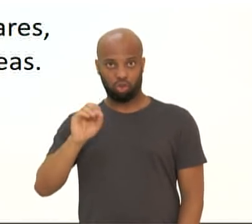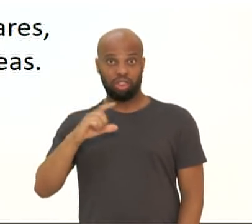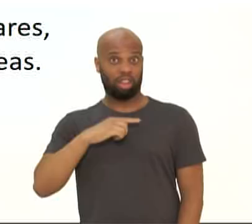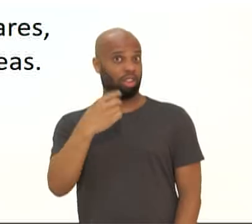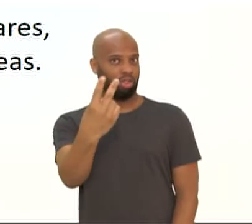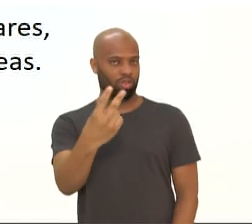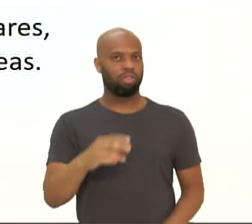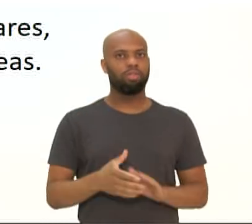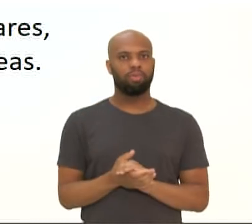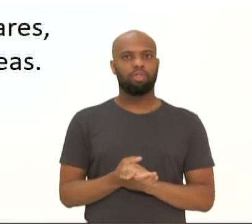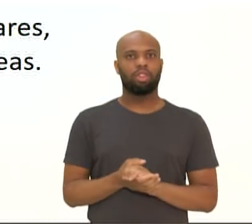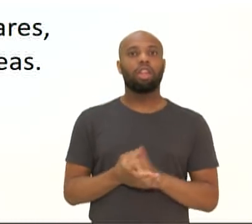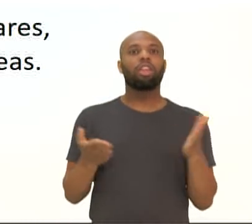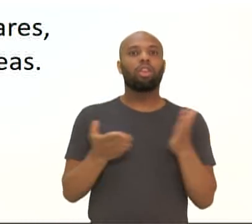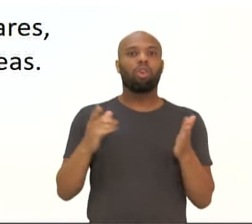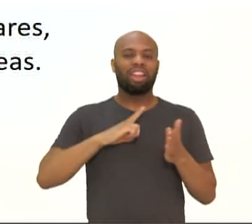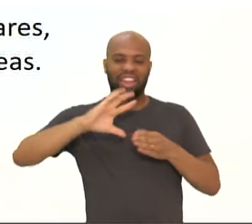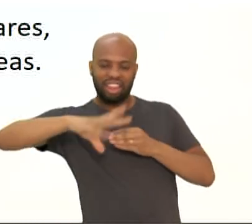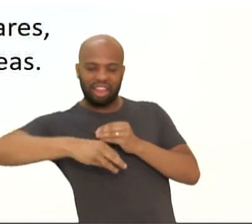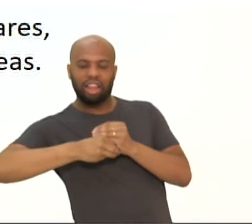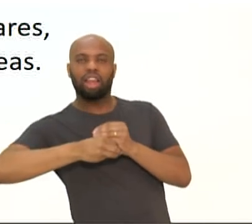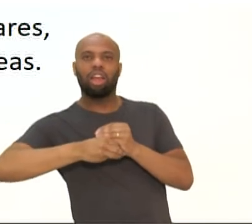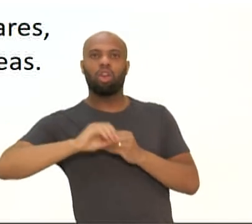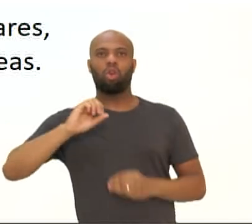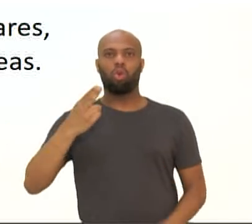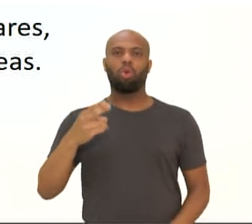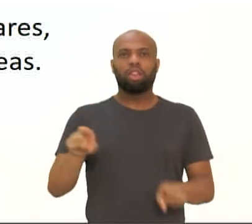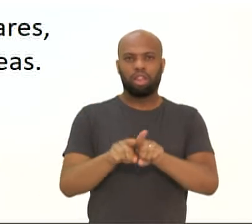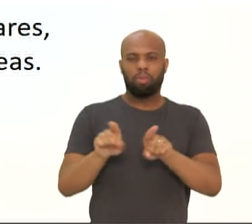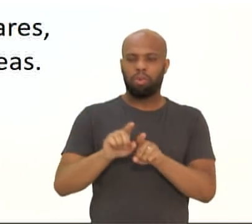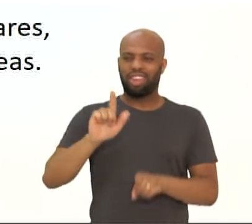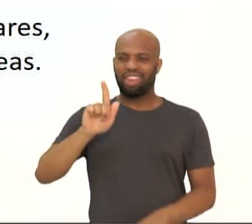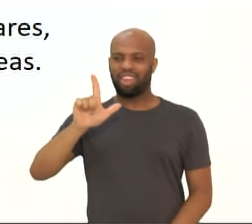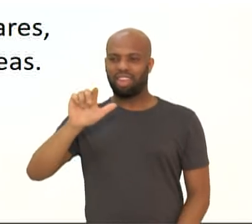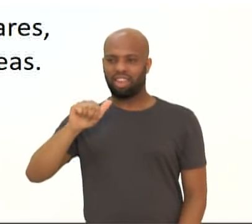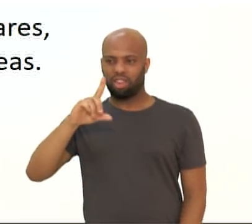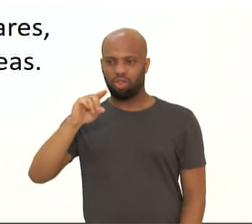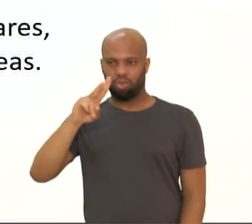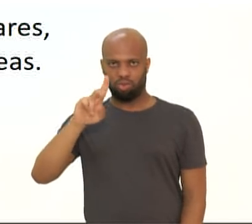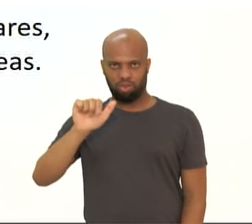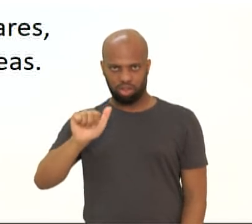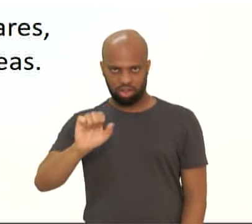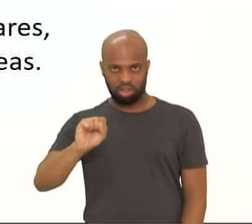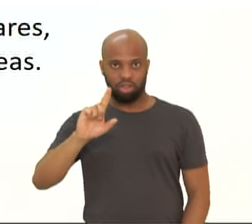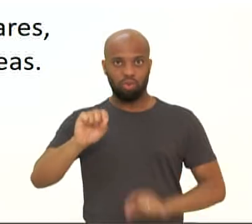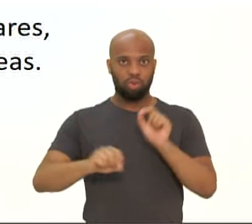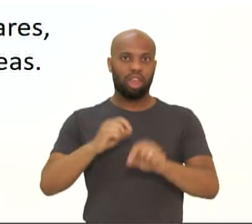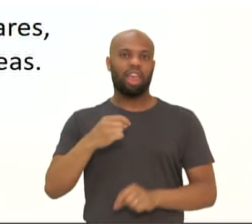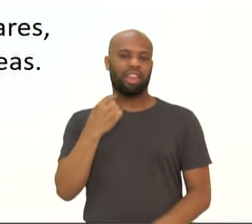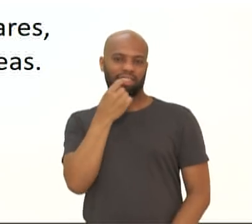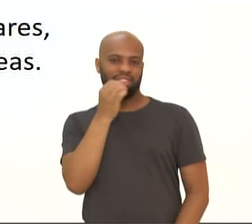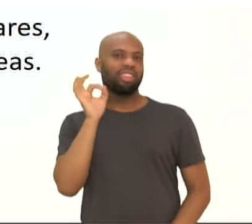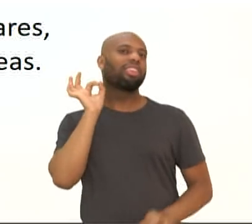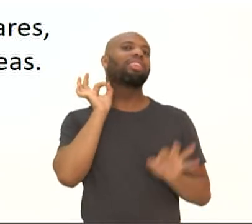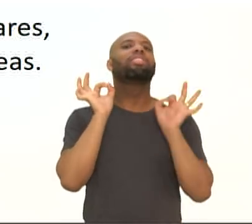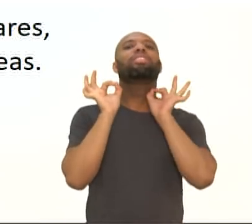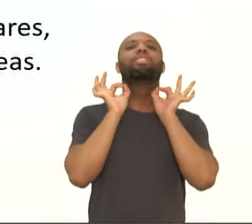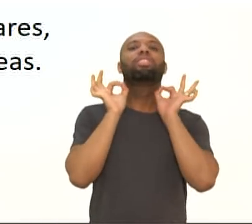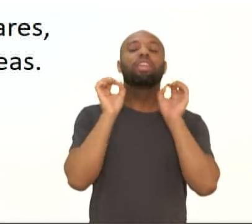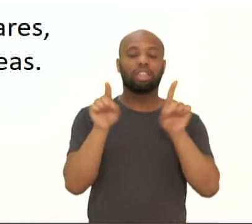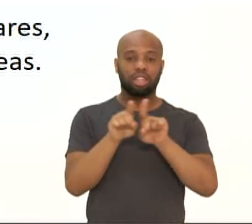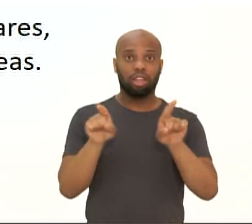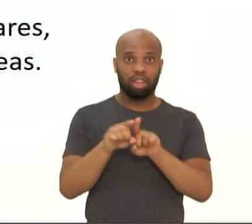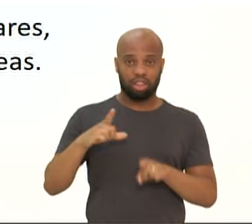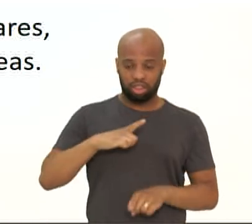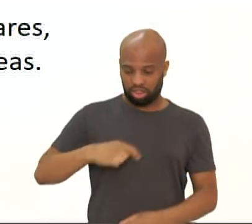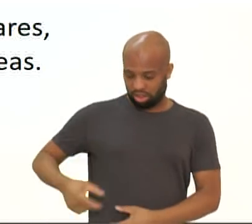os órgãos que nós chamamos de anexos ou glândulas anexas são as salivares, o